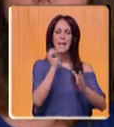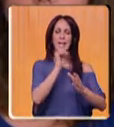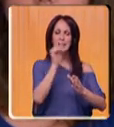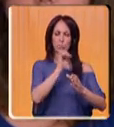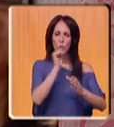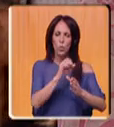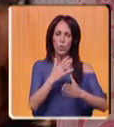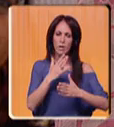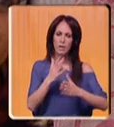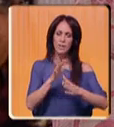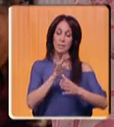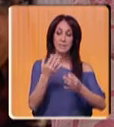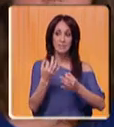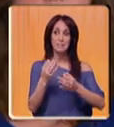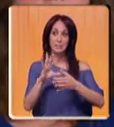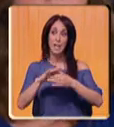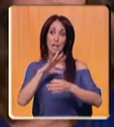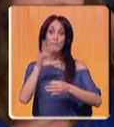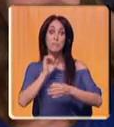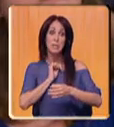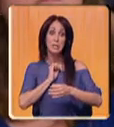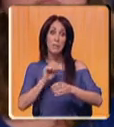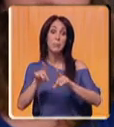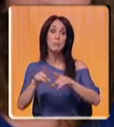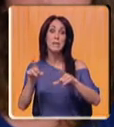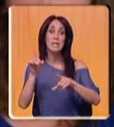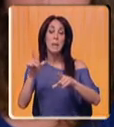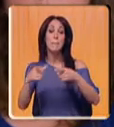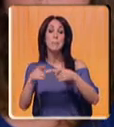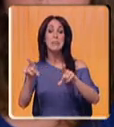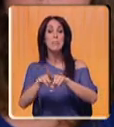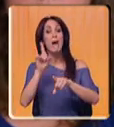claro. Corina Freire, que é familiar ainda, prima irmã da minha avó. Eu chamo-lhe